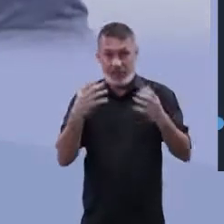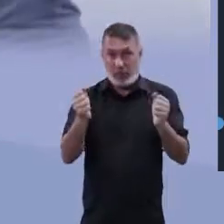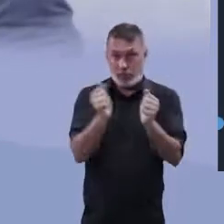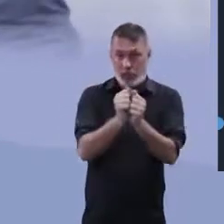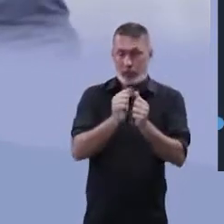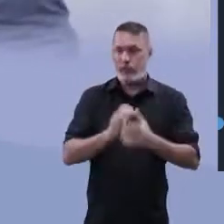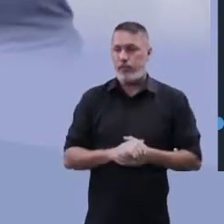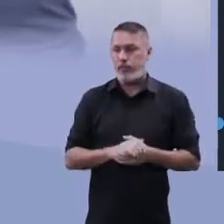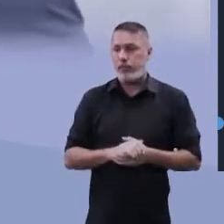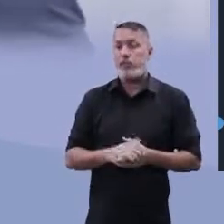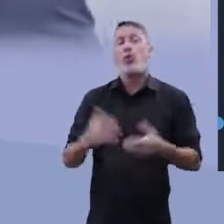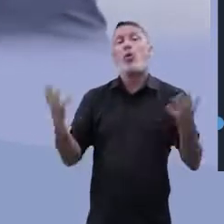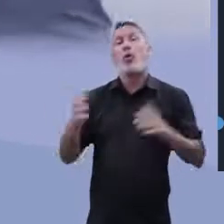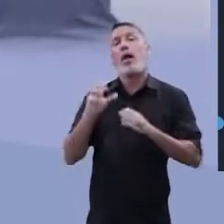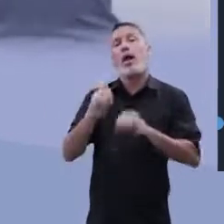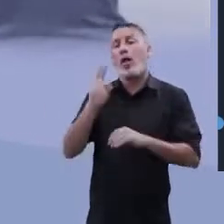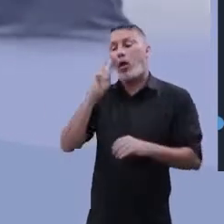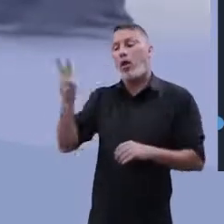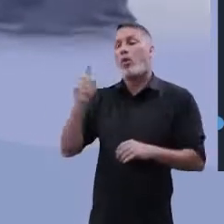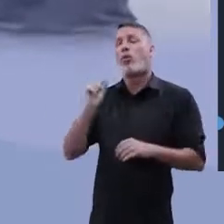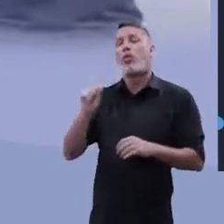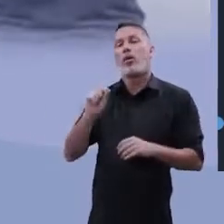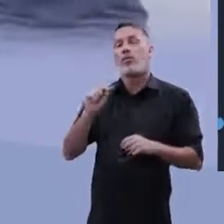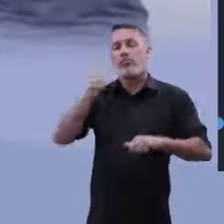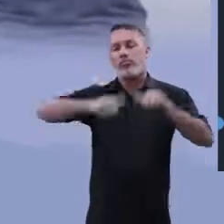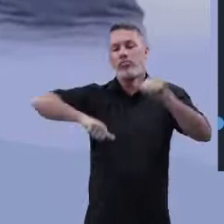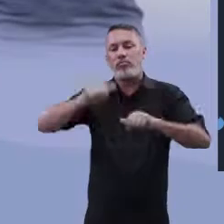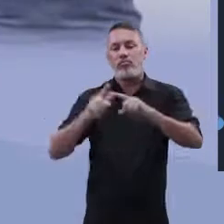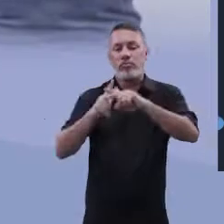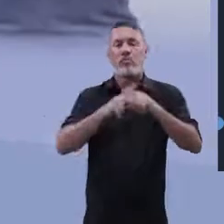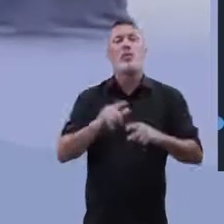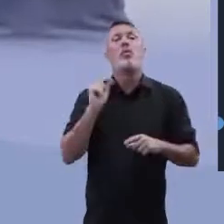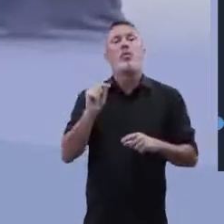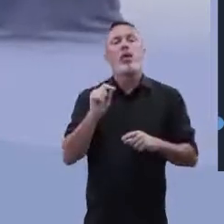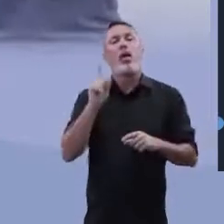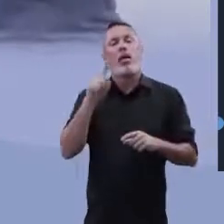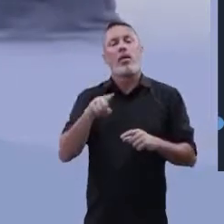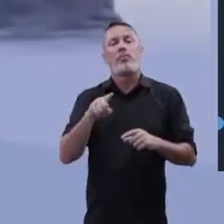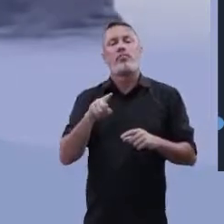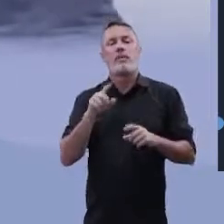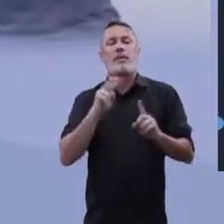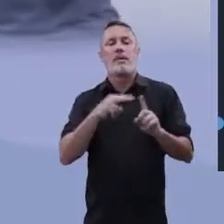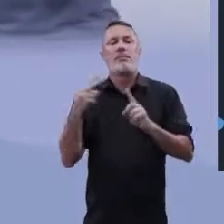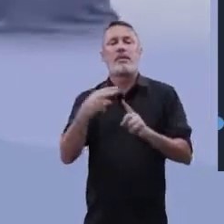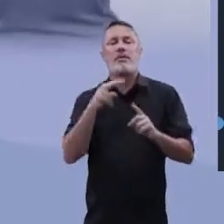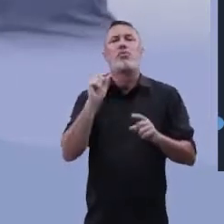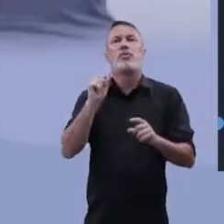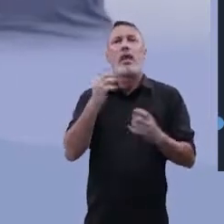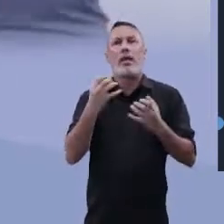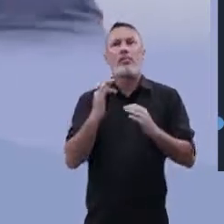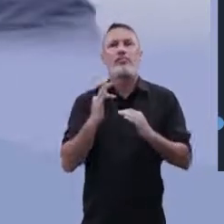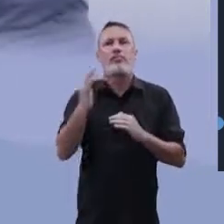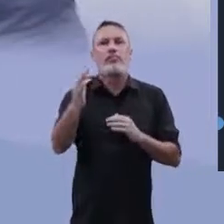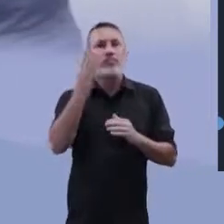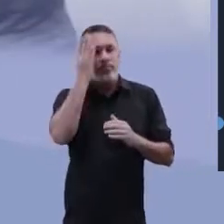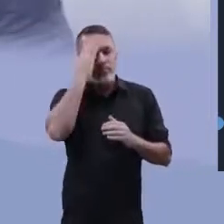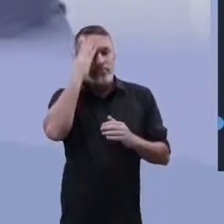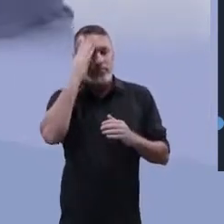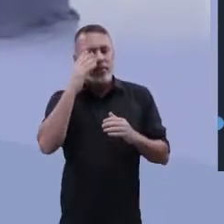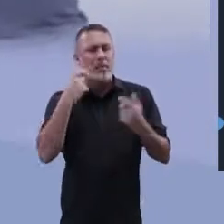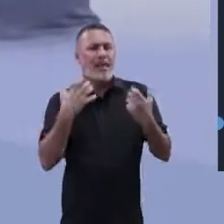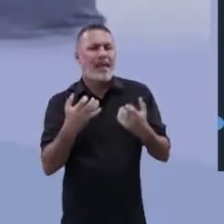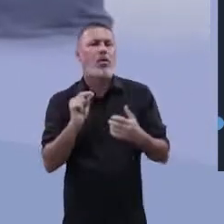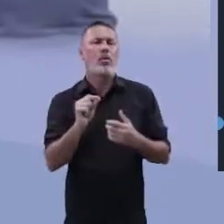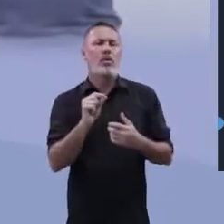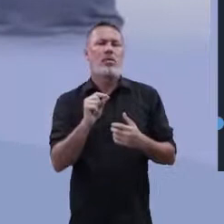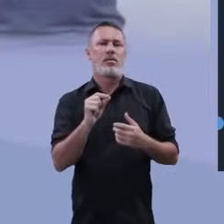Vamos junto. Olha lá, o que nós vamos olhar na aula de hoje? O que nós vamos analisar na aula de hoje? As expectativas na avaliação da competência 3,